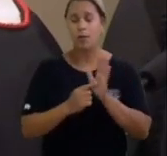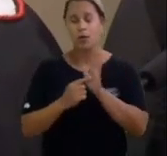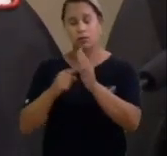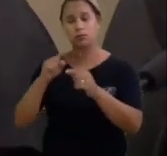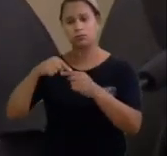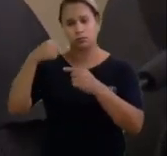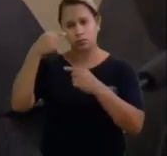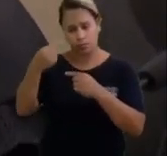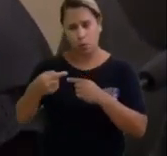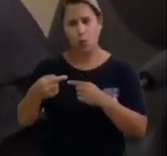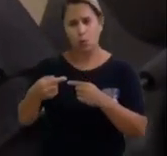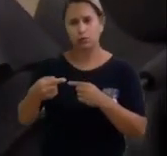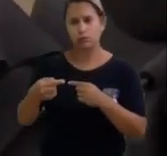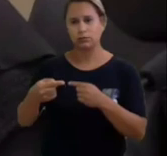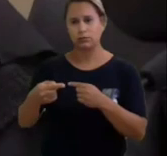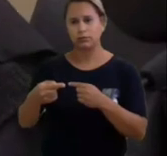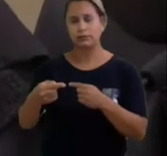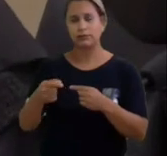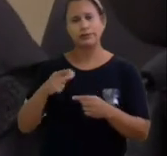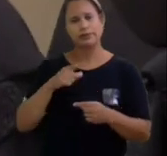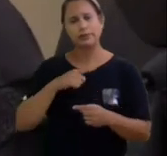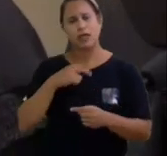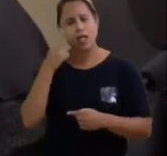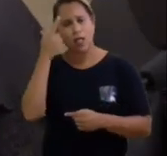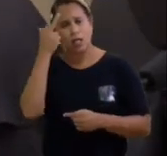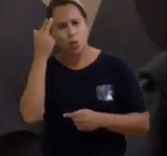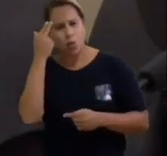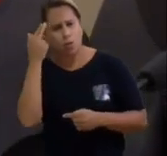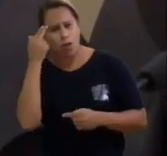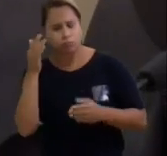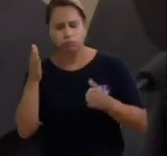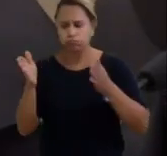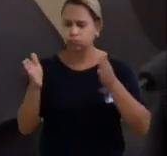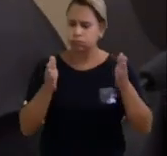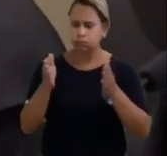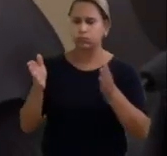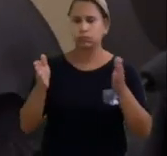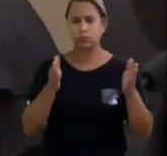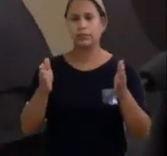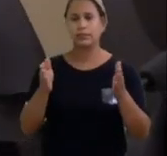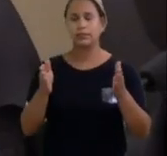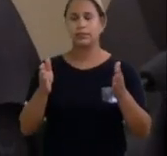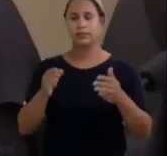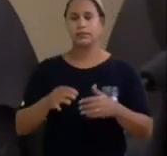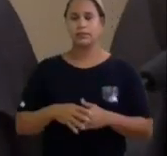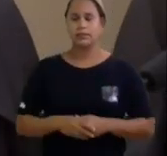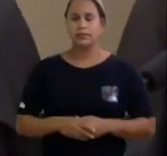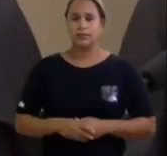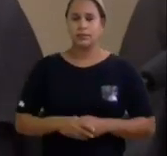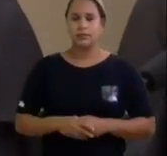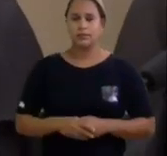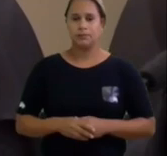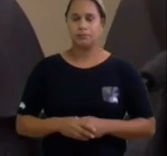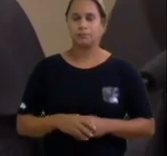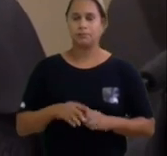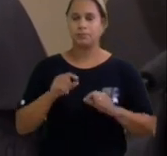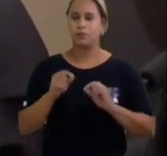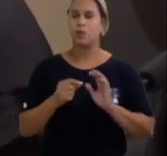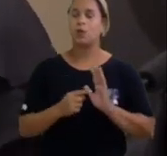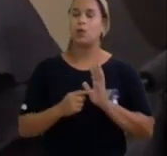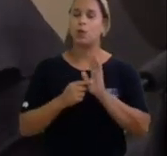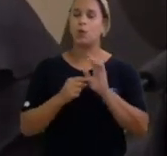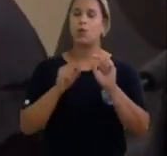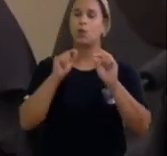haja um paralelismo, de certo modo, das atividades que são feitas em pré-campanha com a da campanha. Nestes autos,